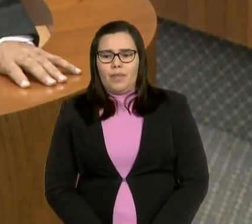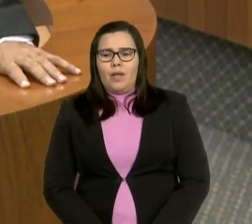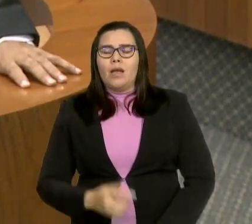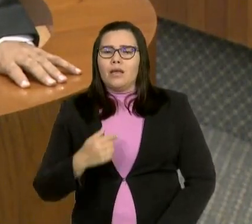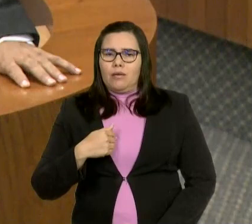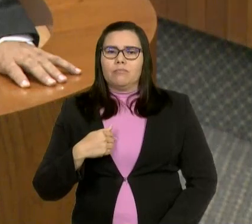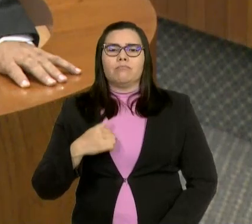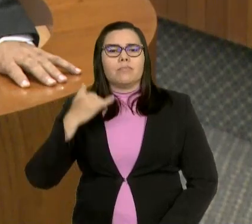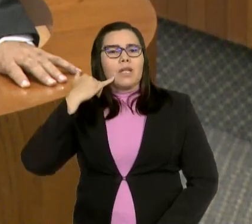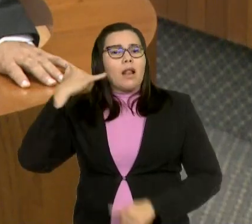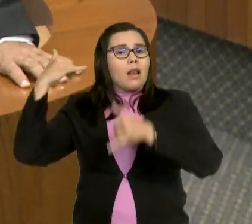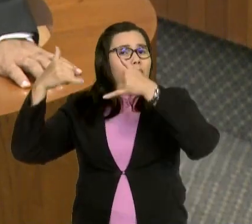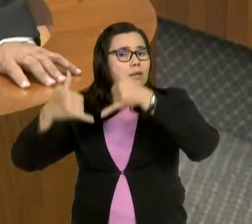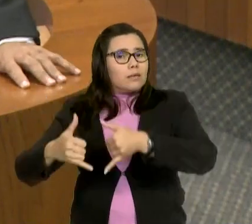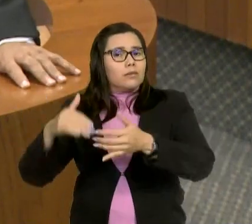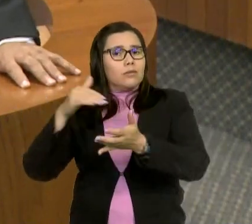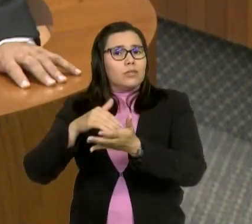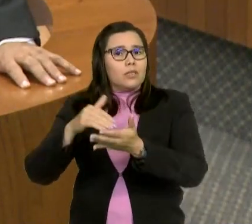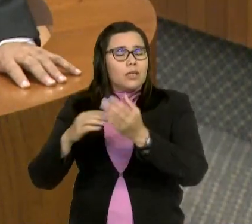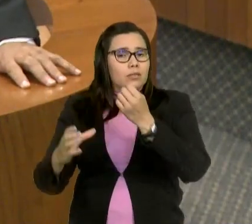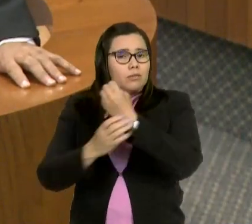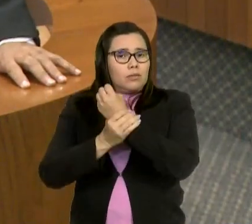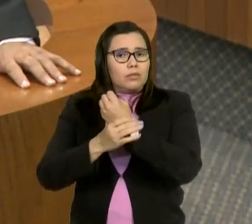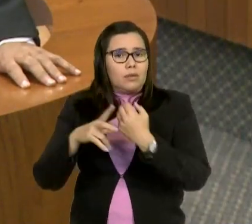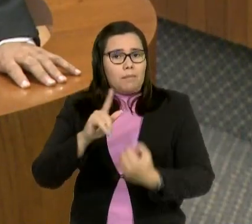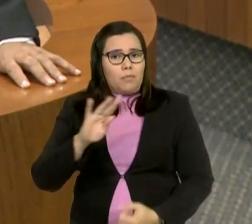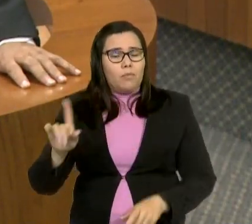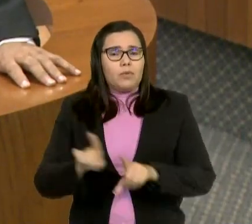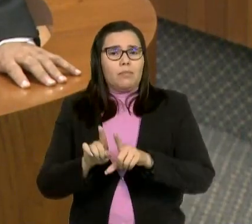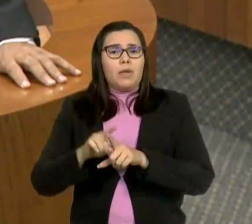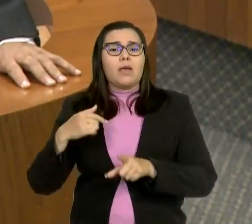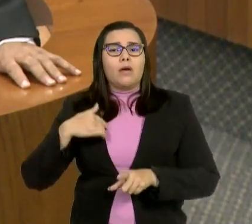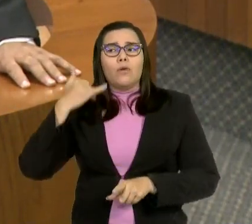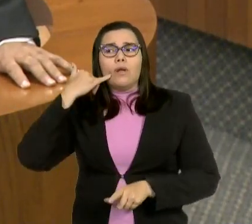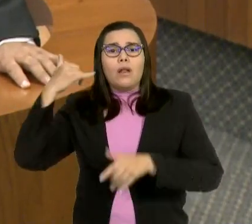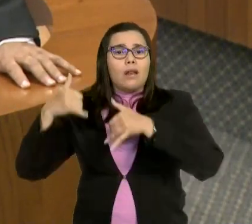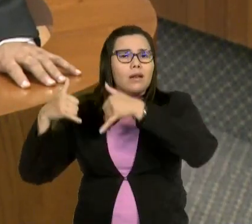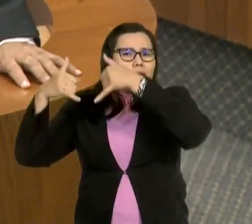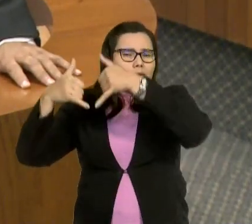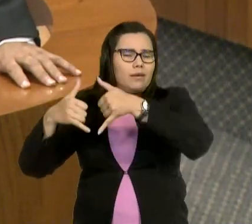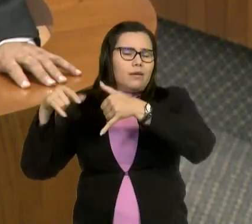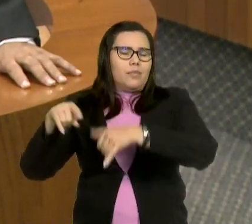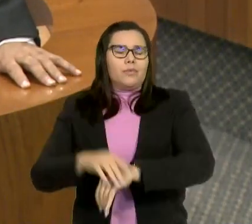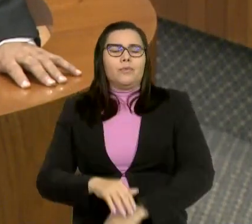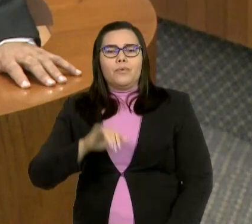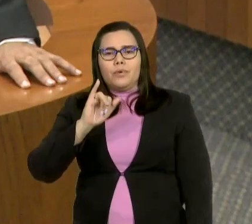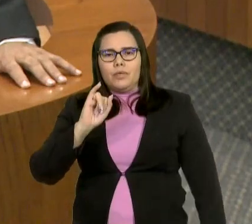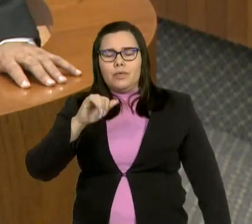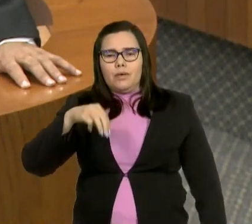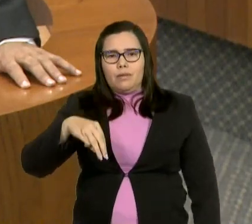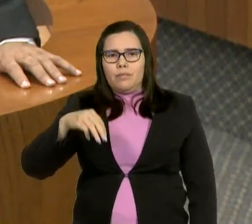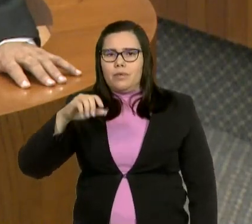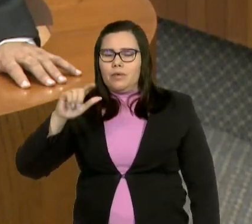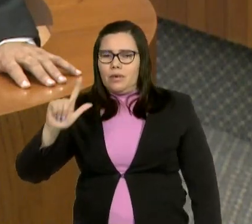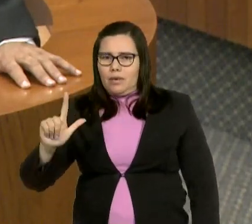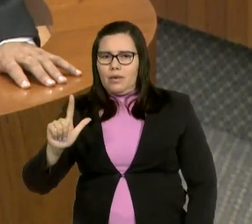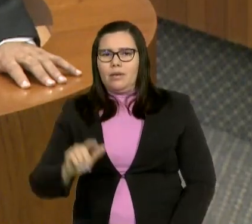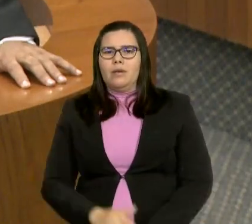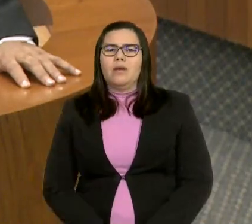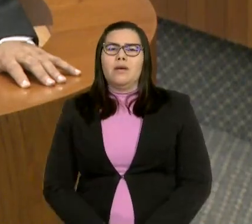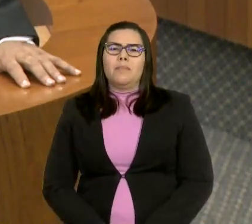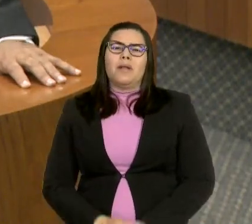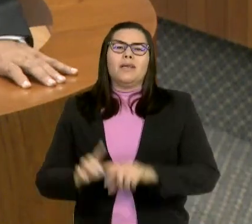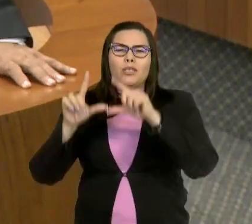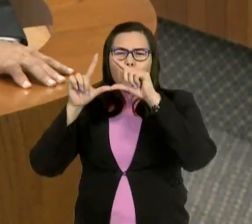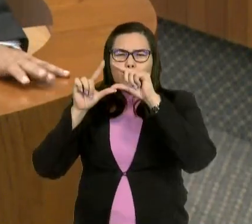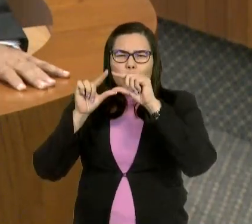de Segurança Pública, já entrei em contato com o IML, para que a gente possa abreviar a dor e o sofrimento da família nesse sentido. Então, fica mais uma vez